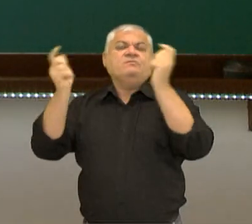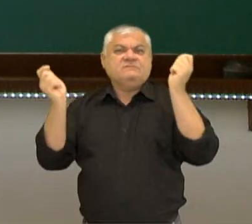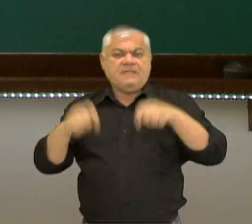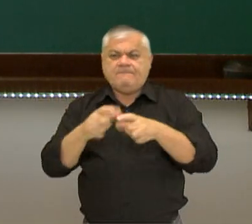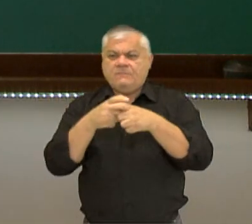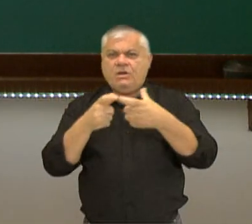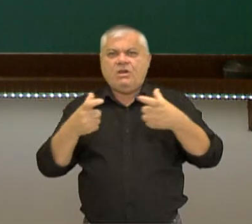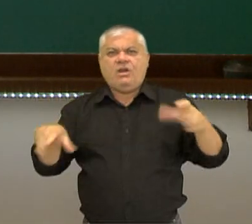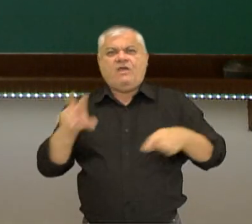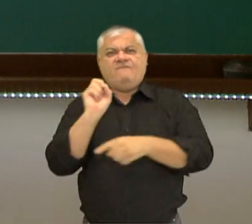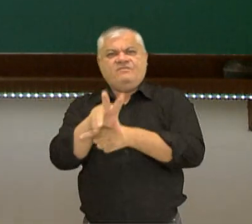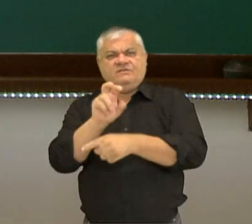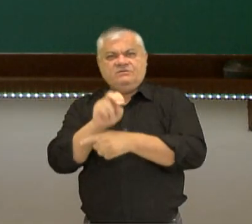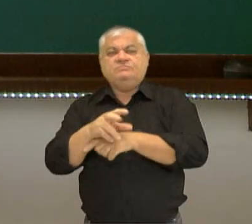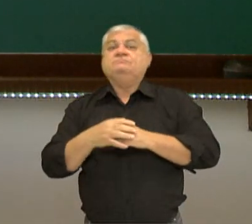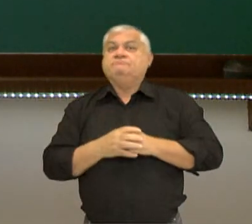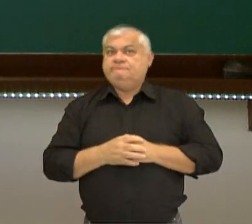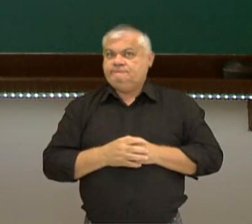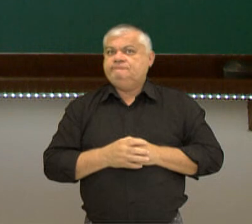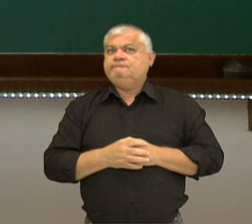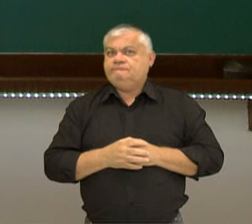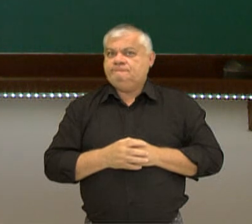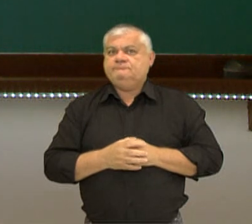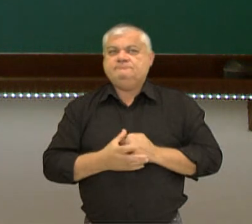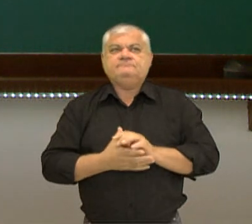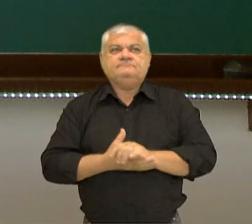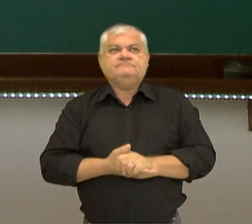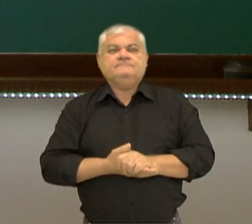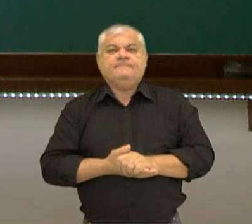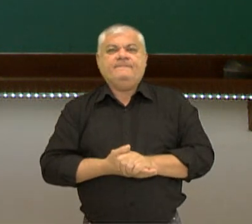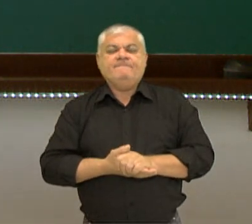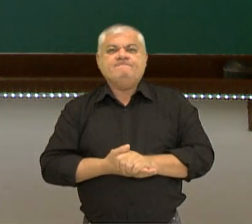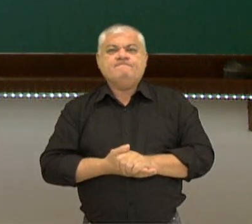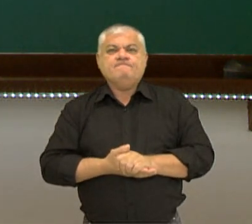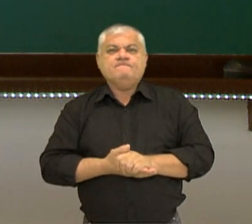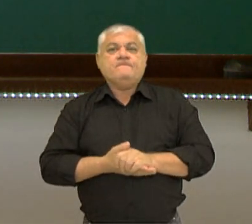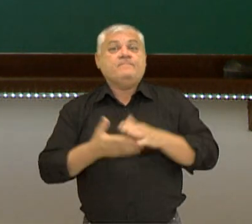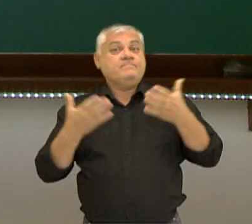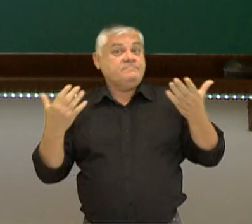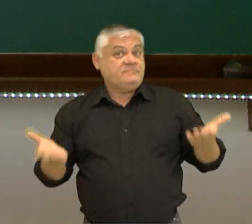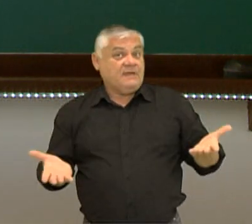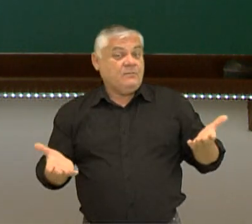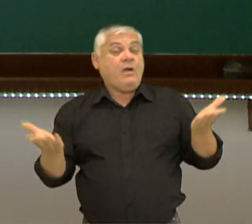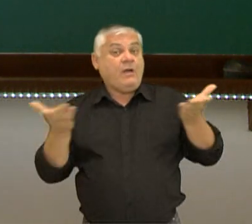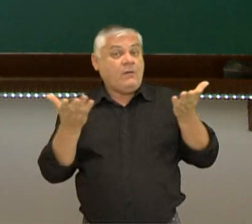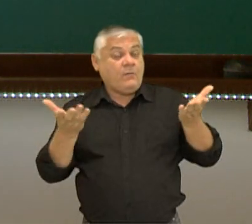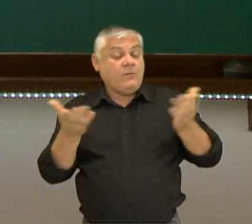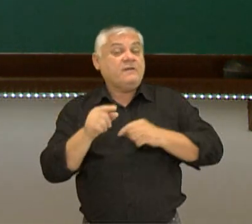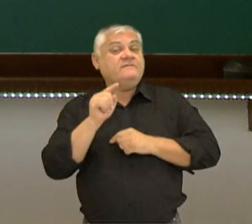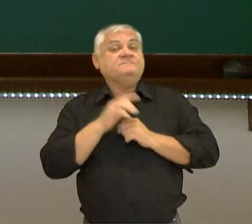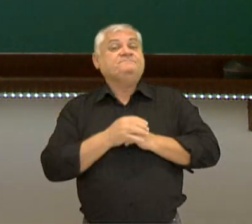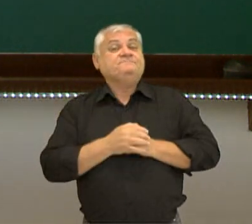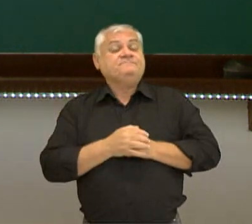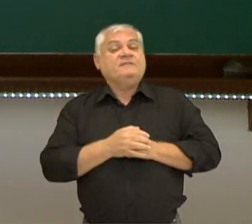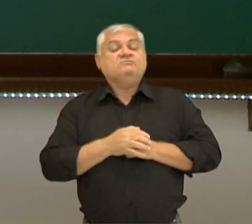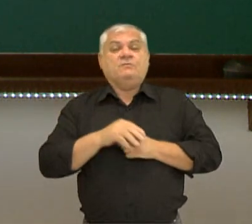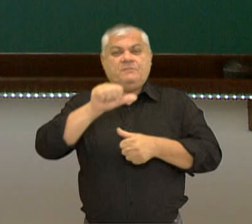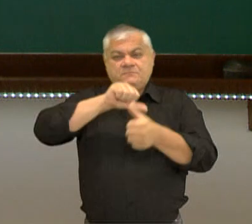de novas variantes surgirem. Beleza? E com base nisso que nós conversamos agora,